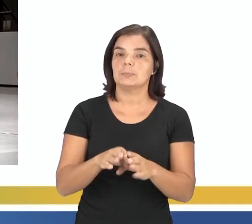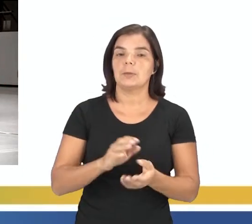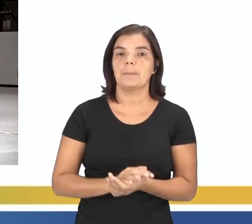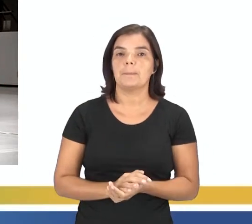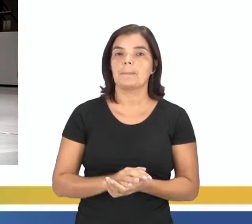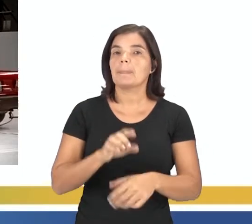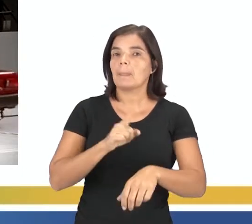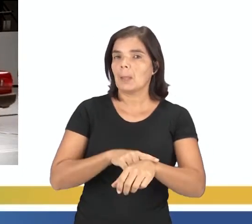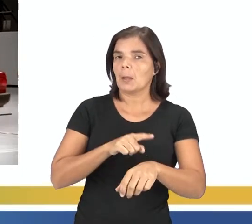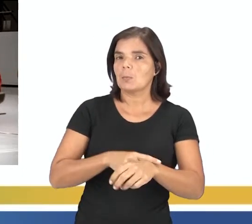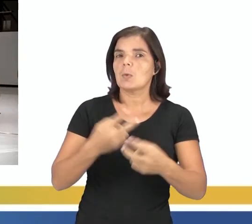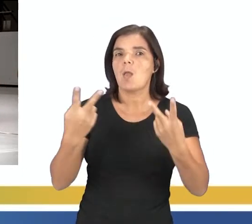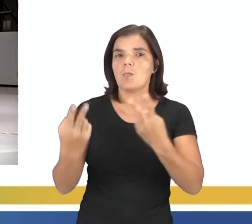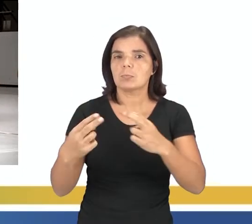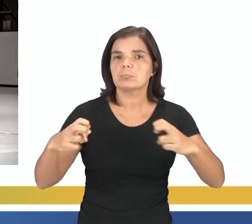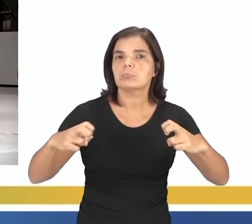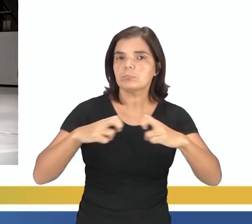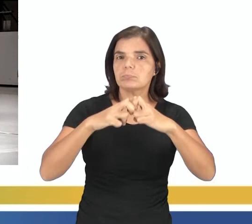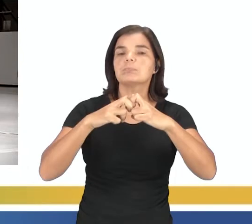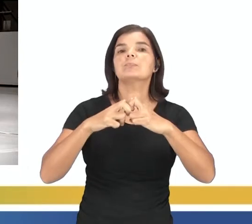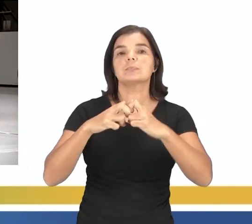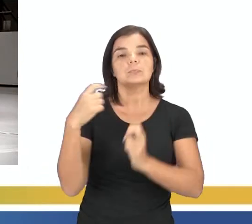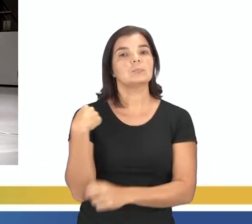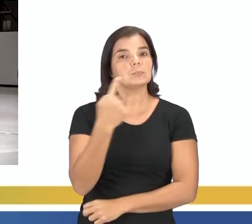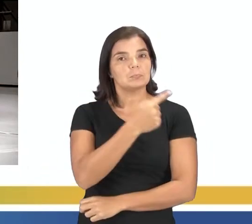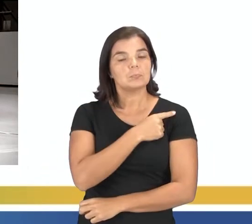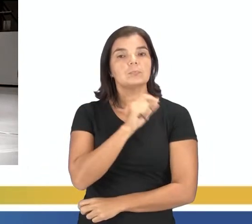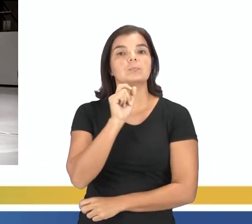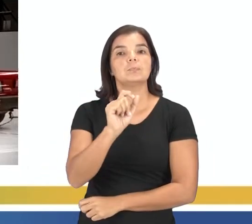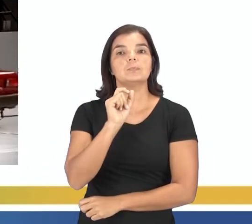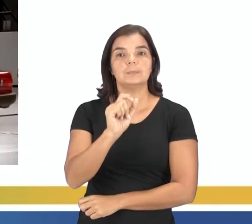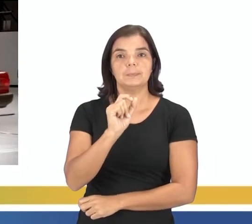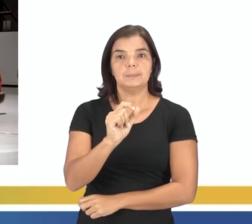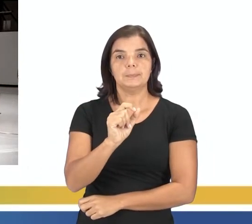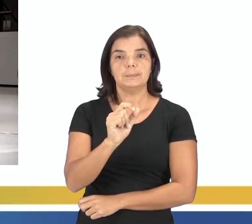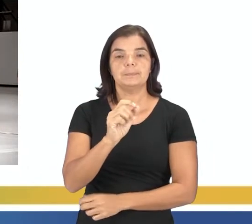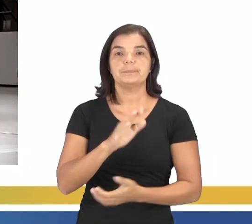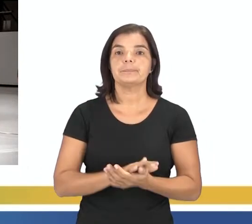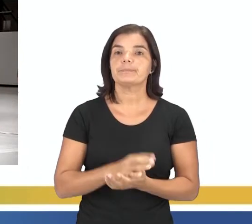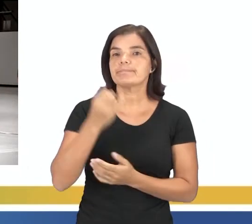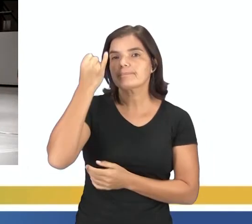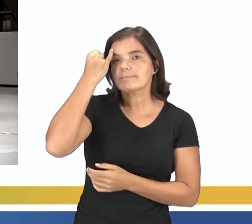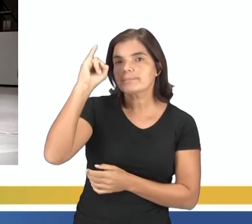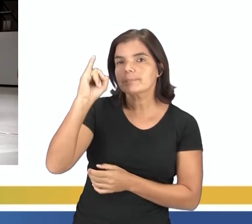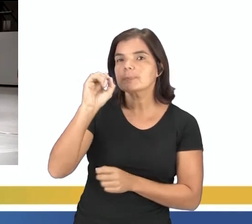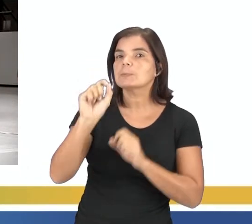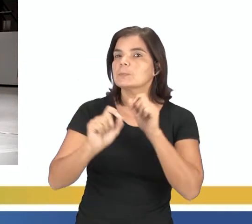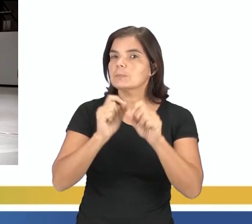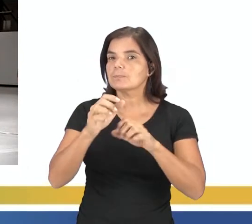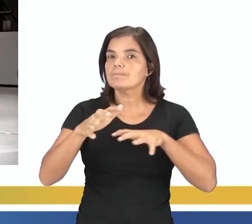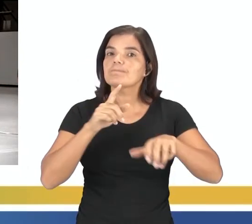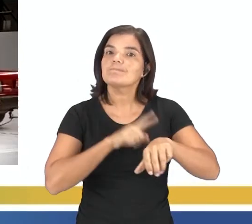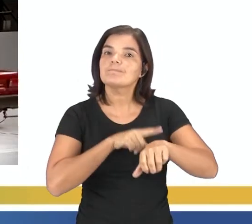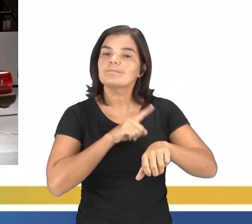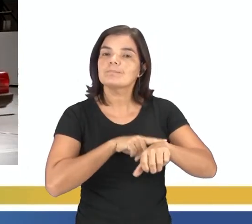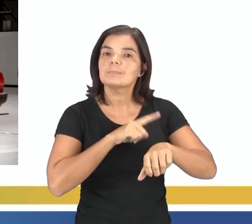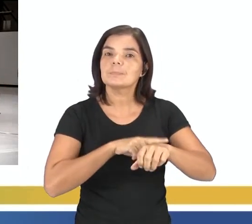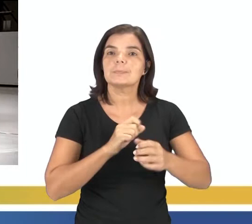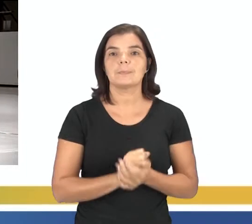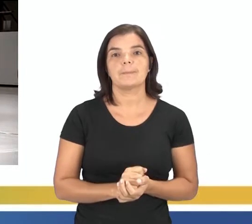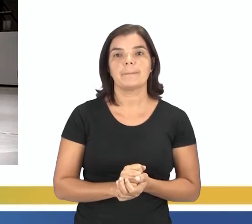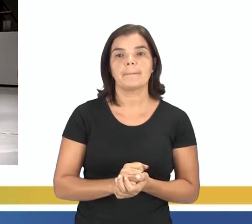em situações como essa, nós aplicamos essa ideia da conservação do momento